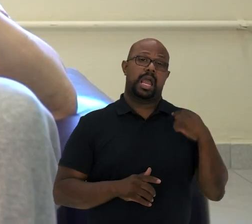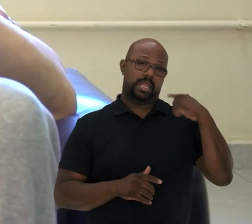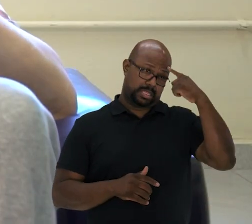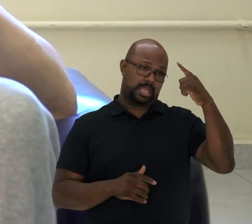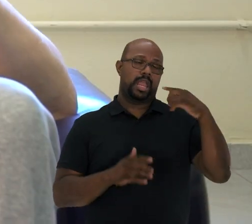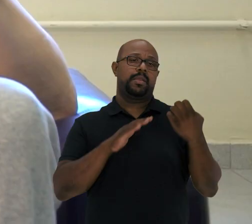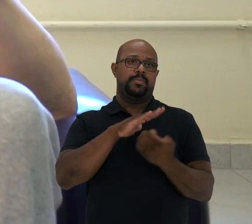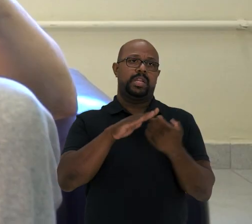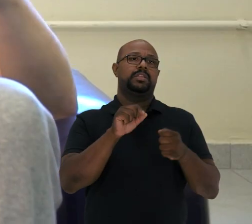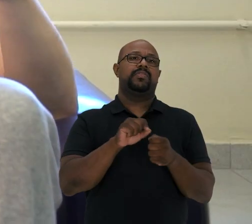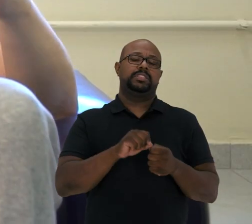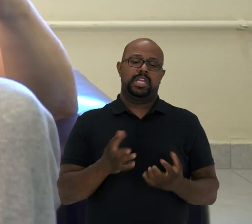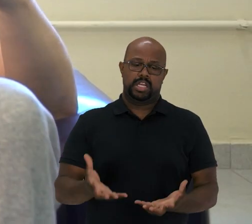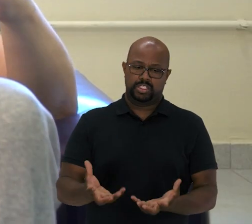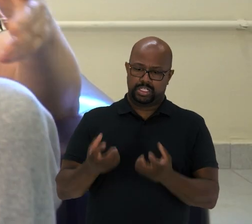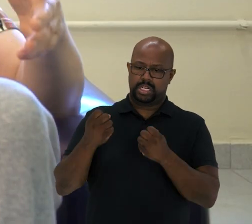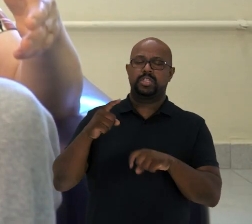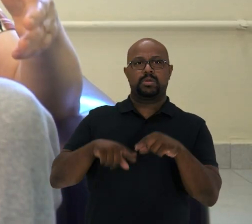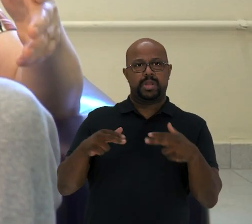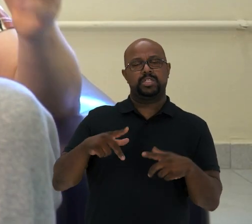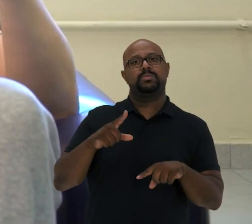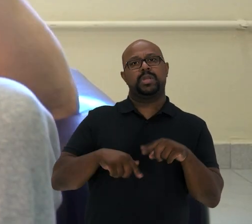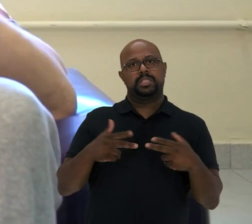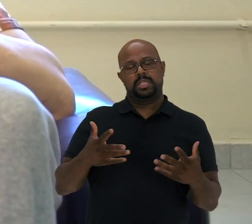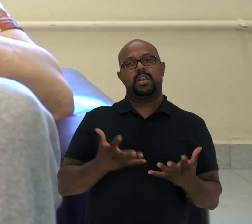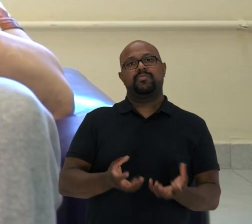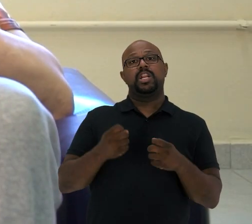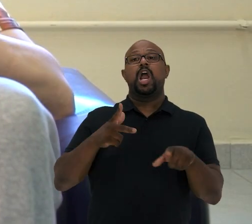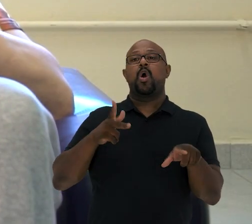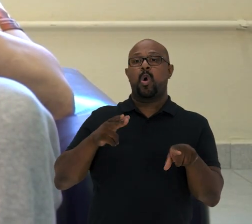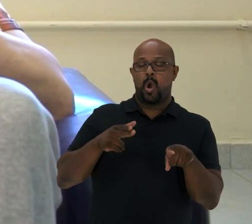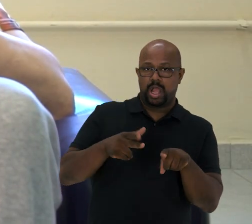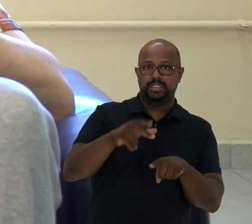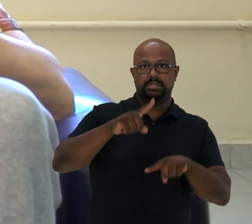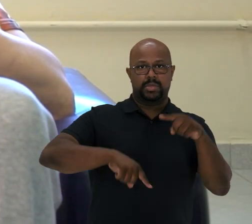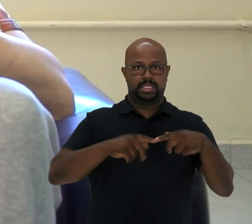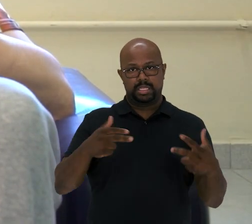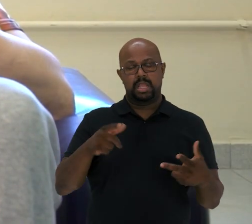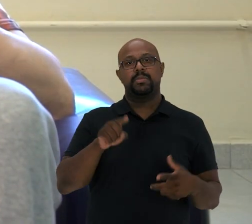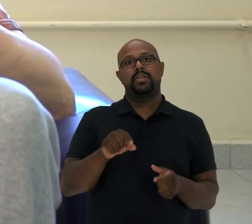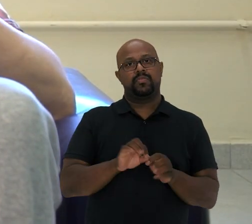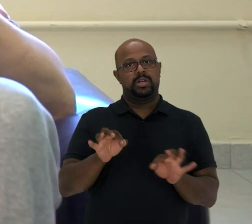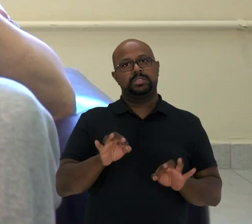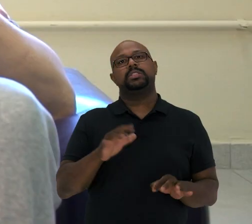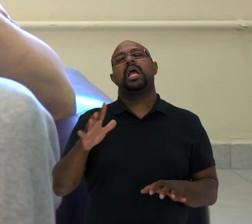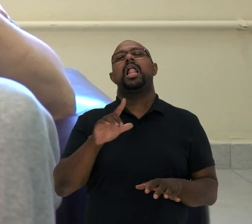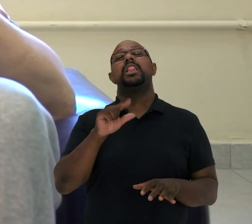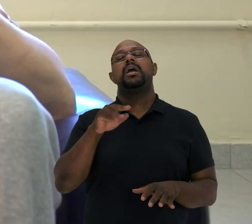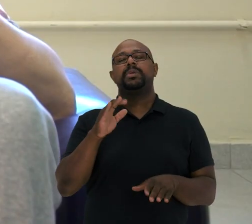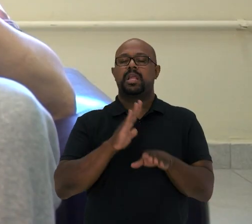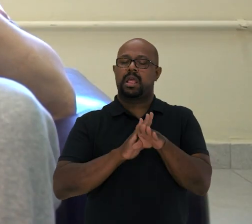era, a empresa faria a retirada de alguma parte de materiais, faria cortes desses materiais para que fossem feitos. Tem que